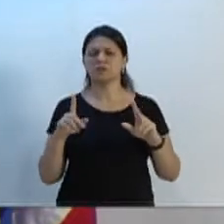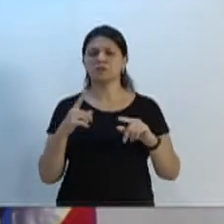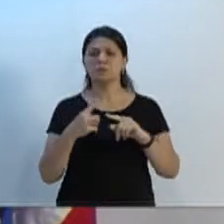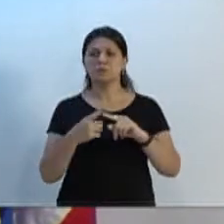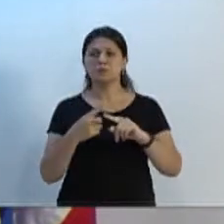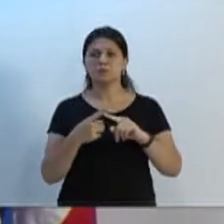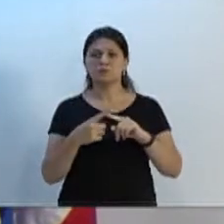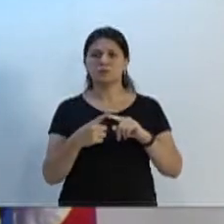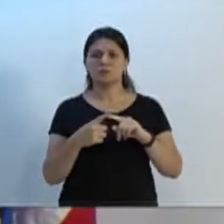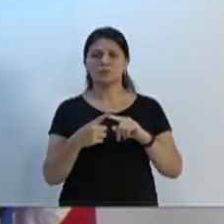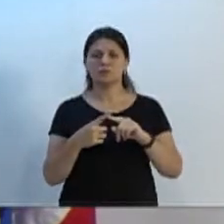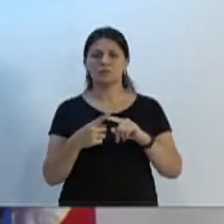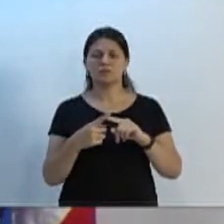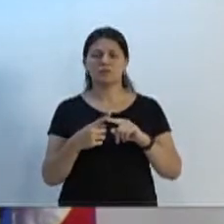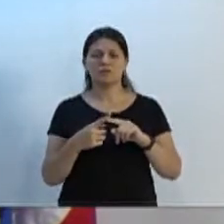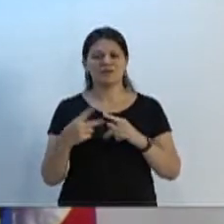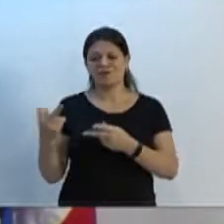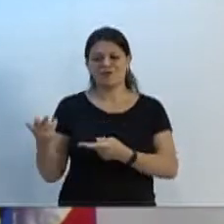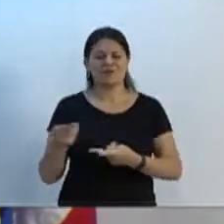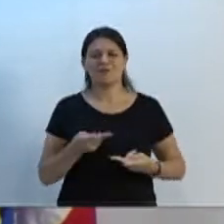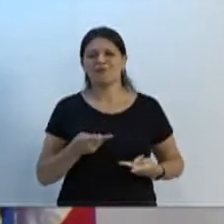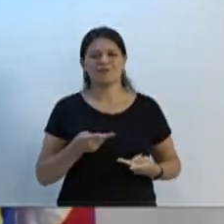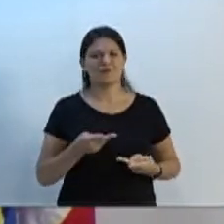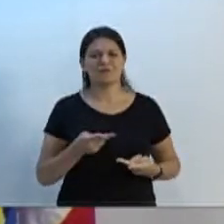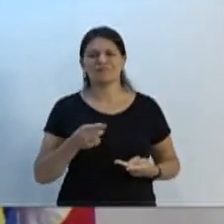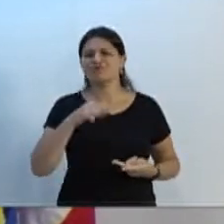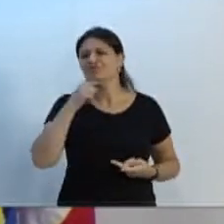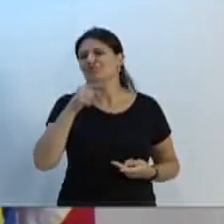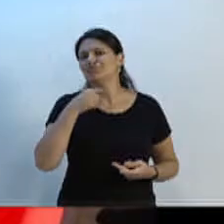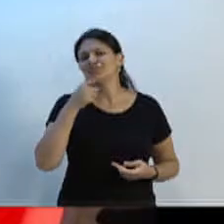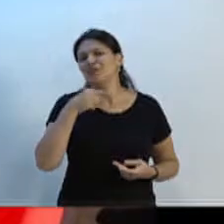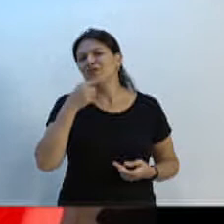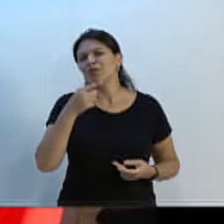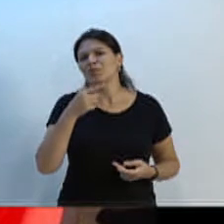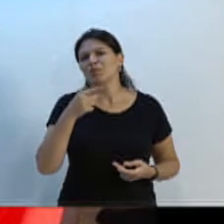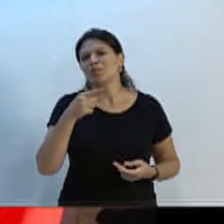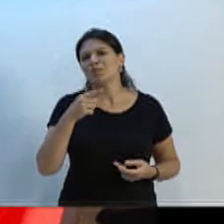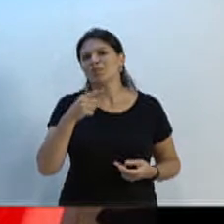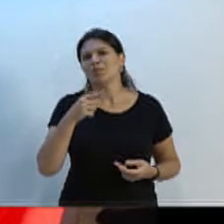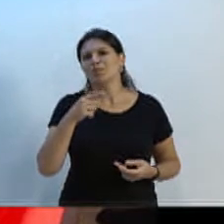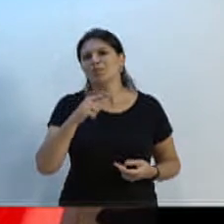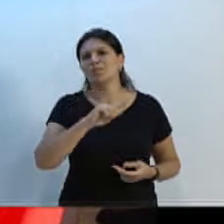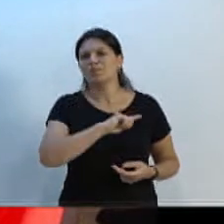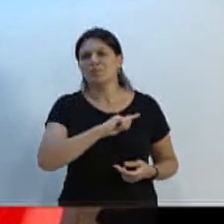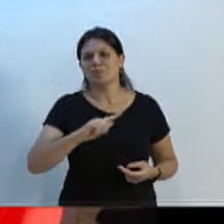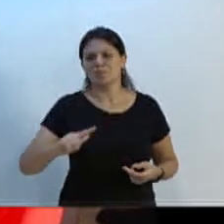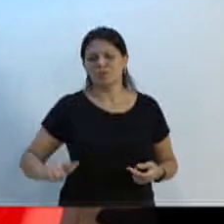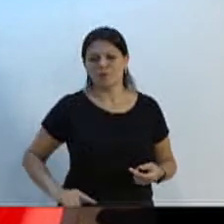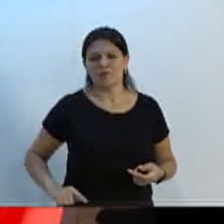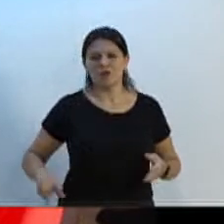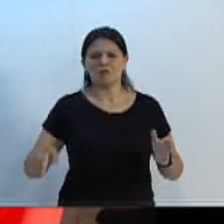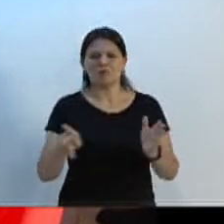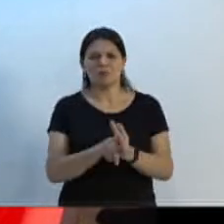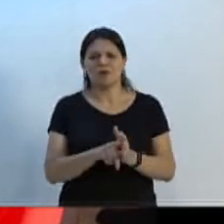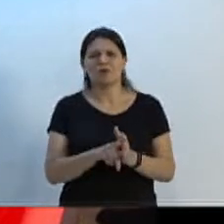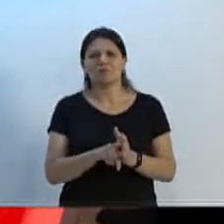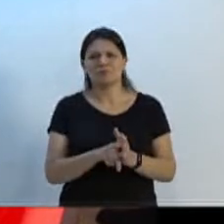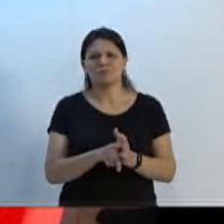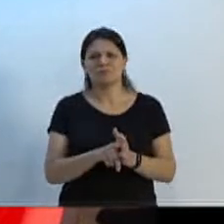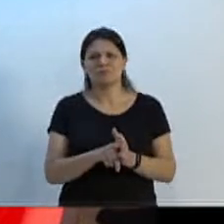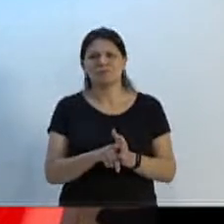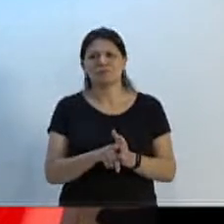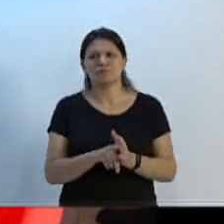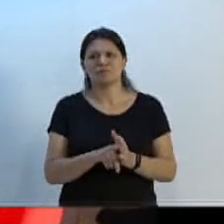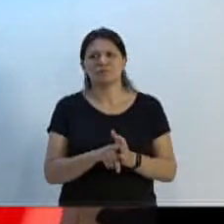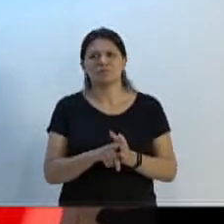propositalmente não foi convidado nenhum órgão governamental diretamente ligado a duplicação